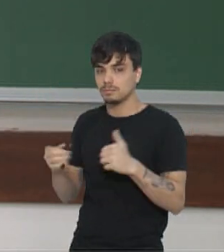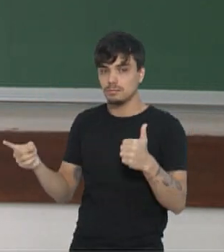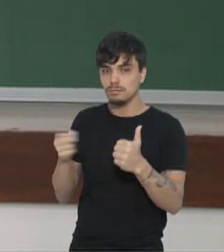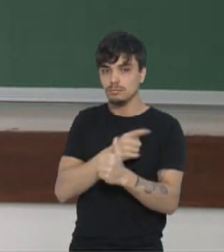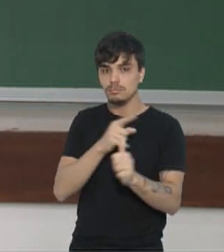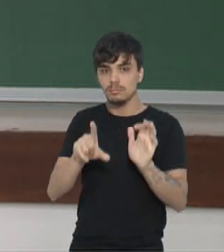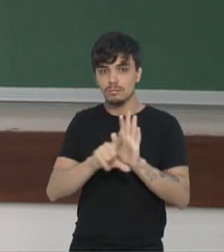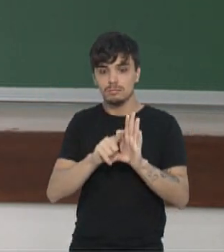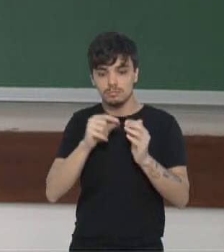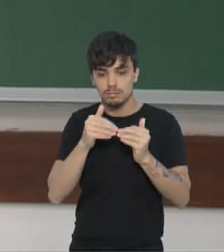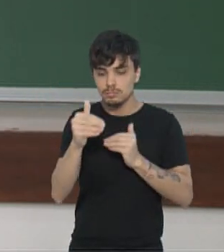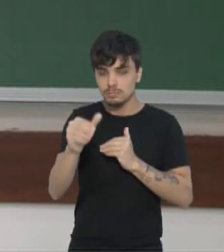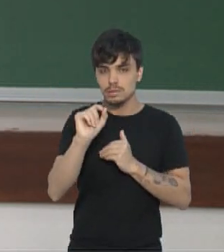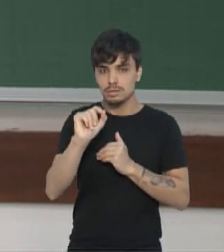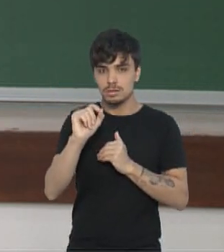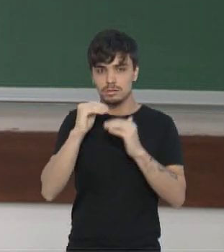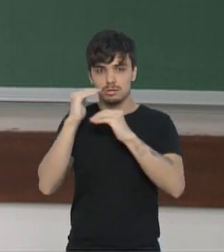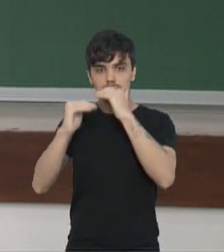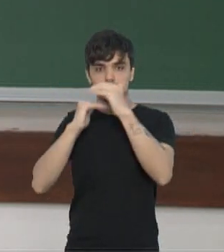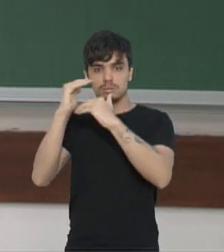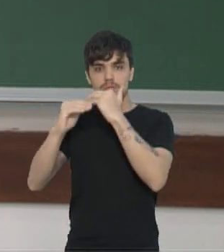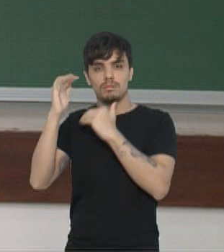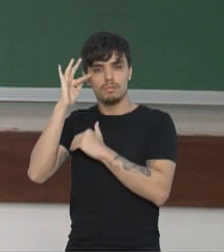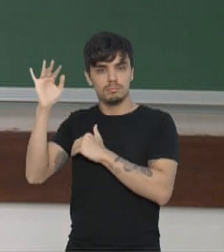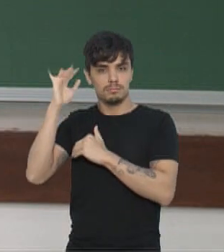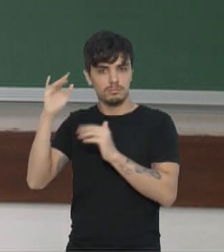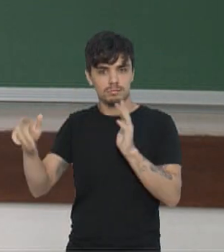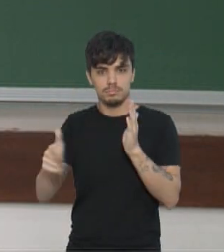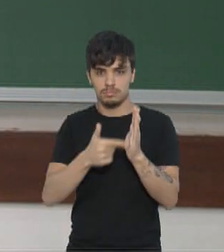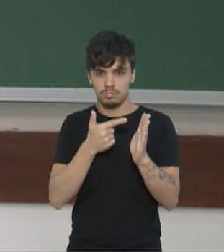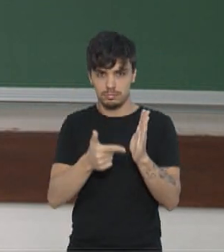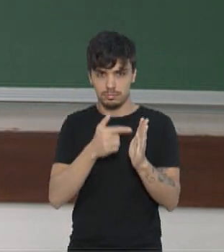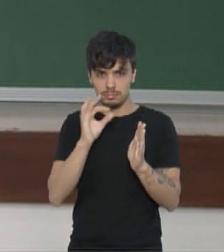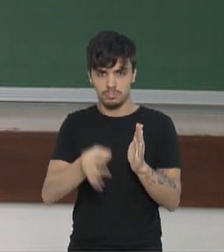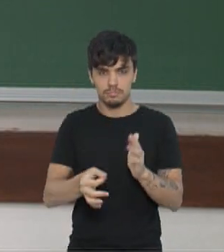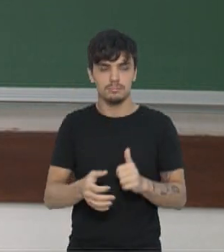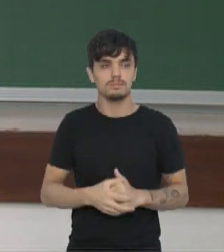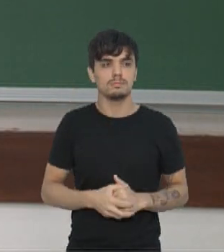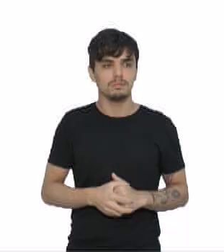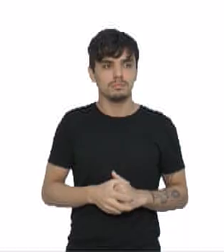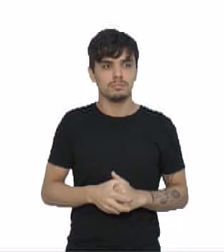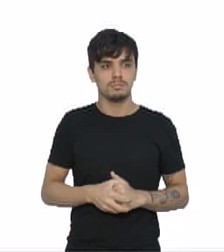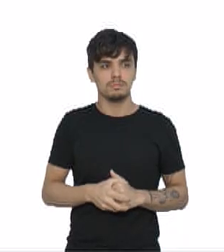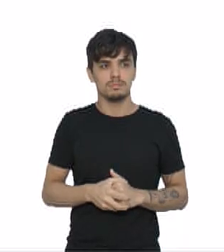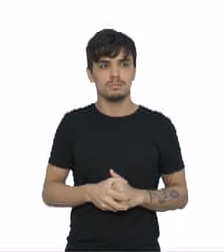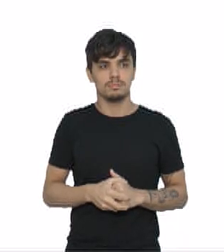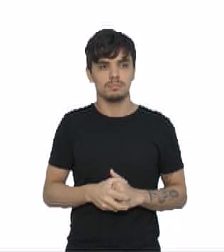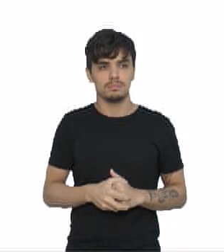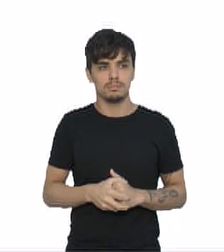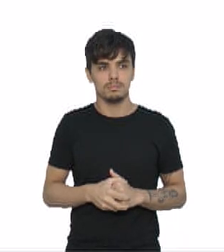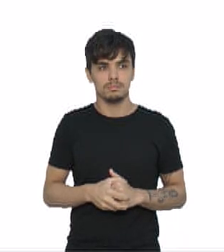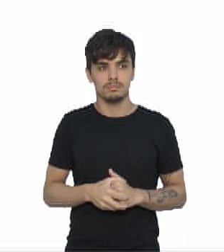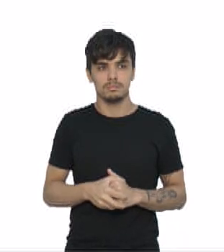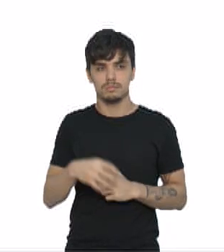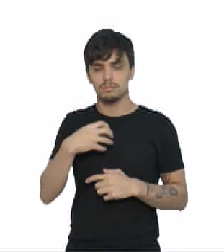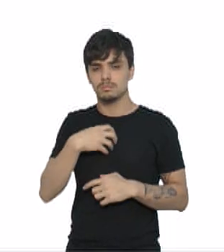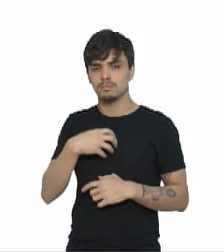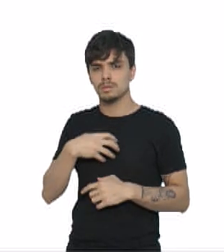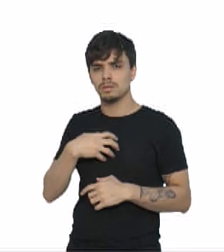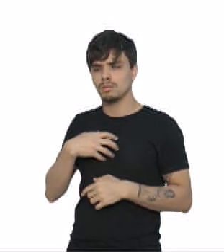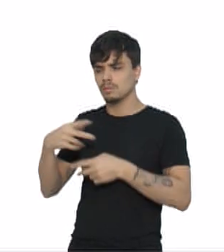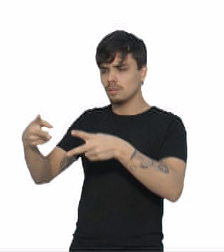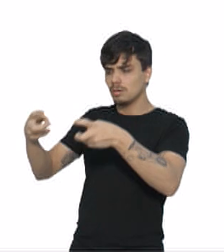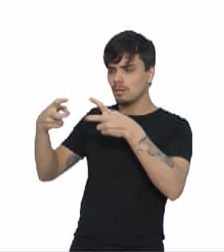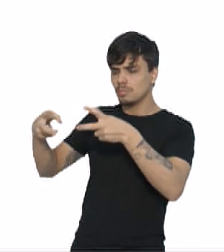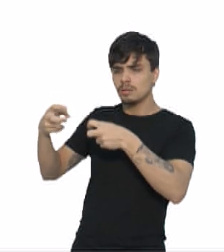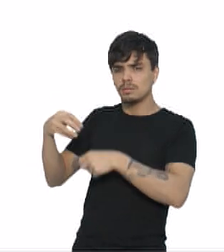lei, ele desenvolve toda a teoria do livro dele. E o método de observação e